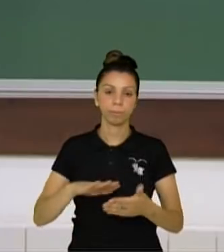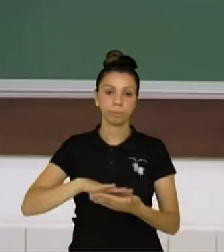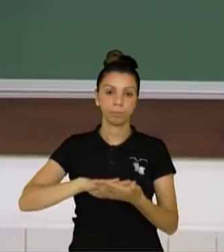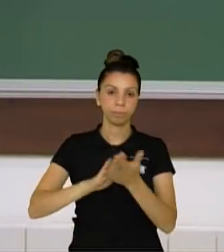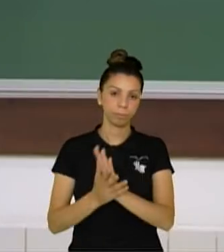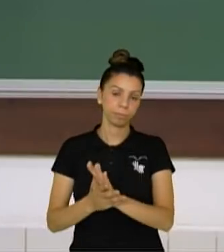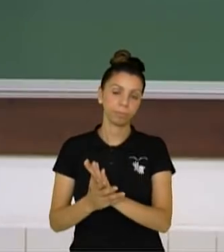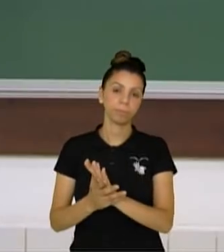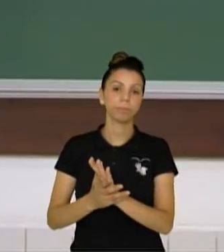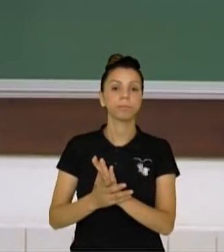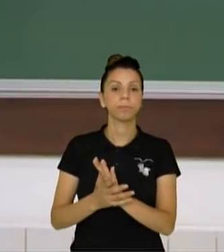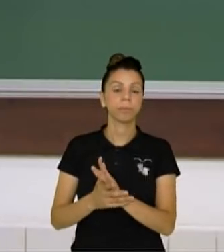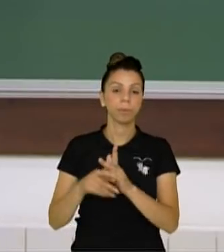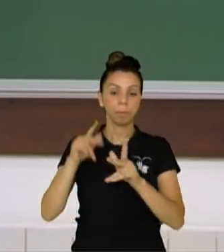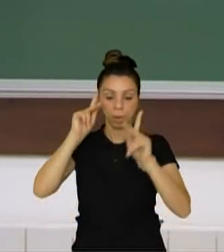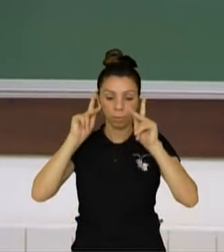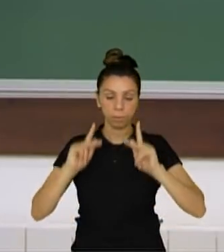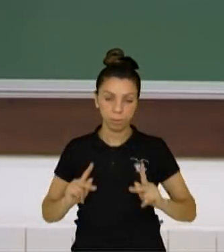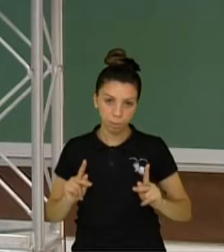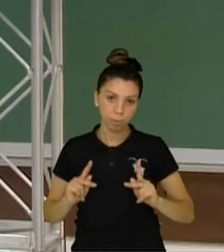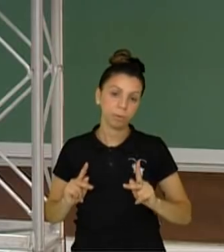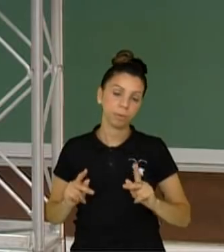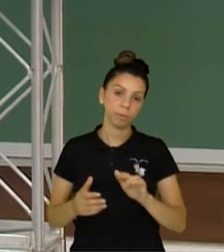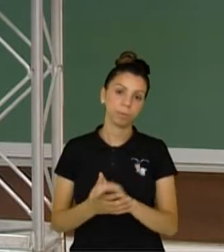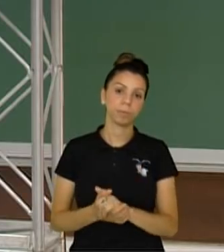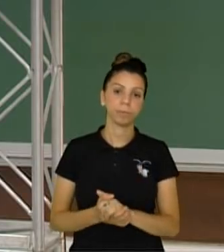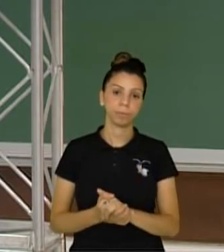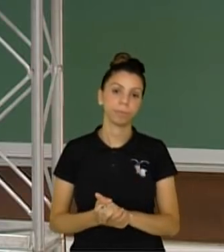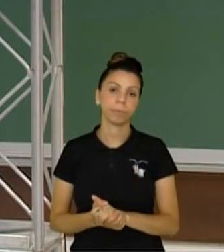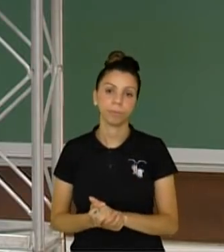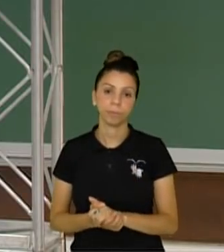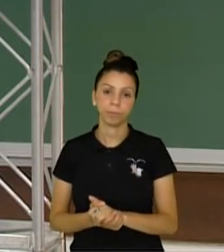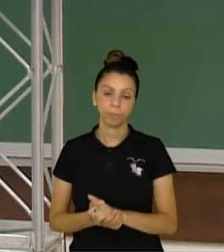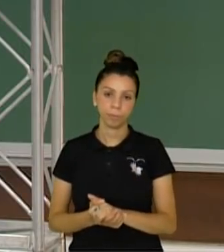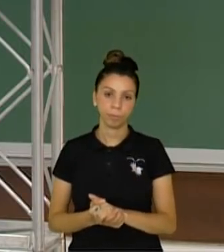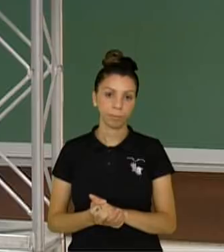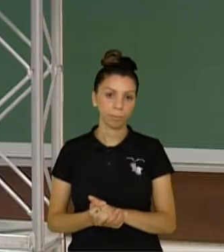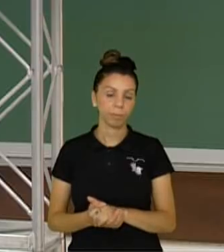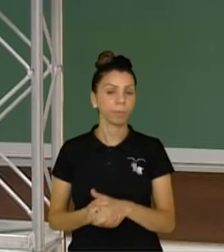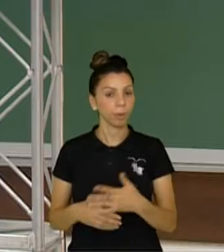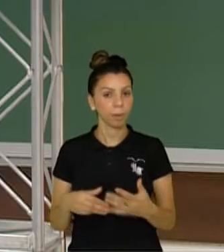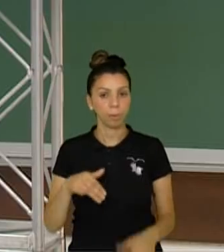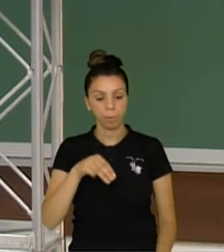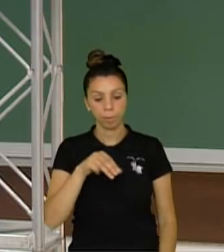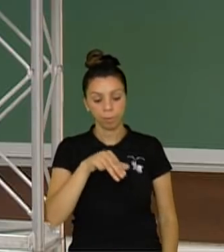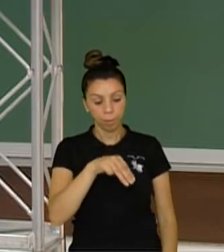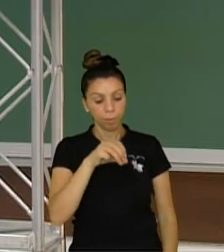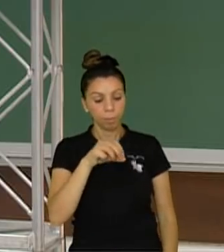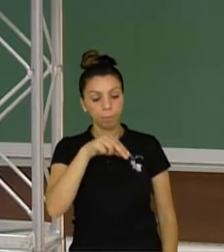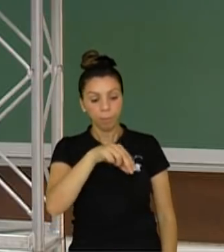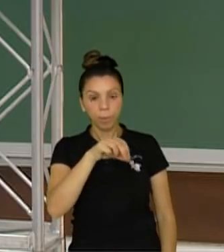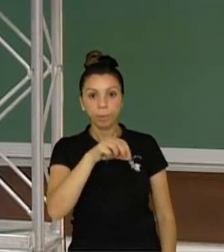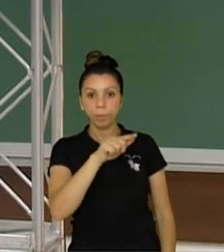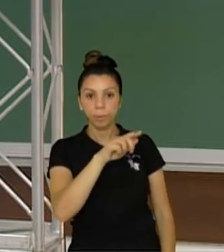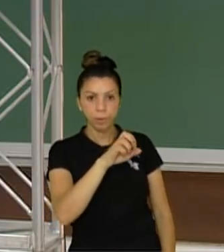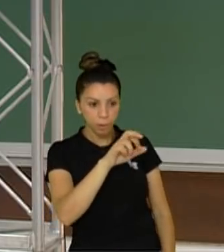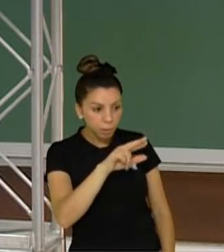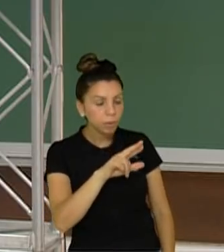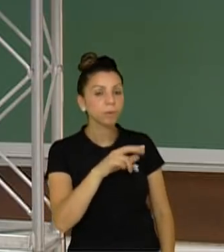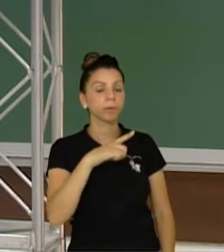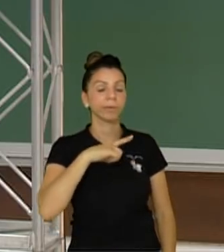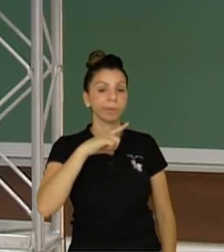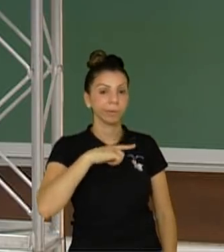degenerativo para o ser humano, para a raça humana. Então veja, o monogenismo tem um princípio bíblico, uma